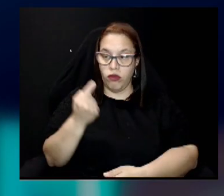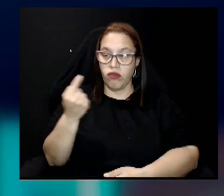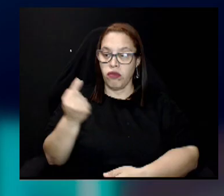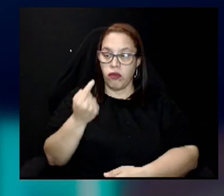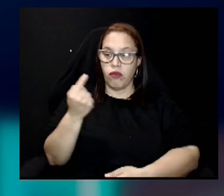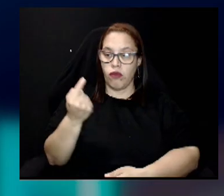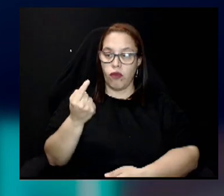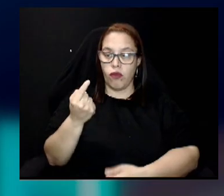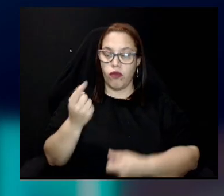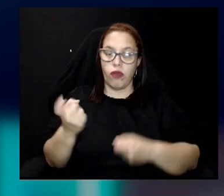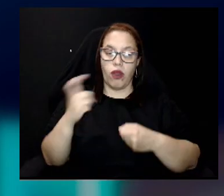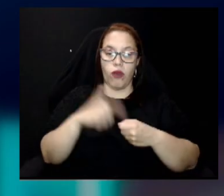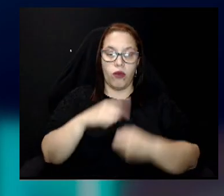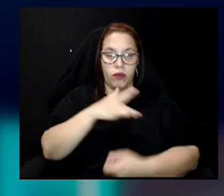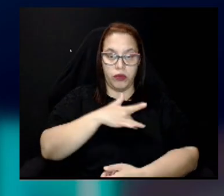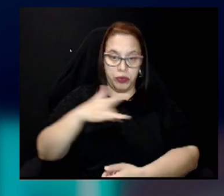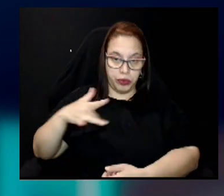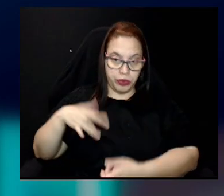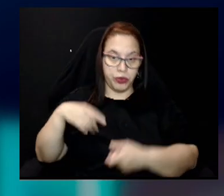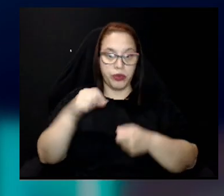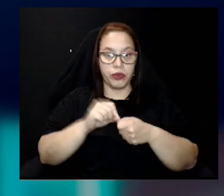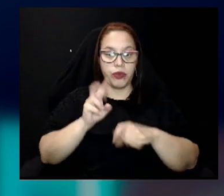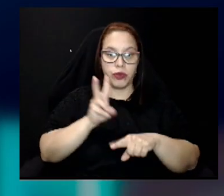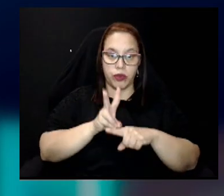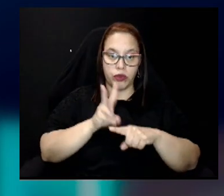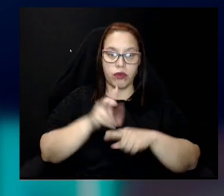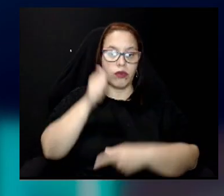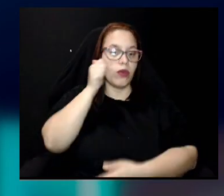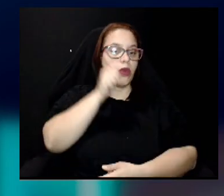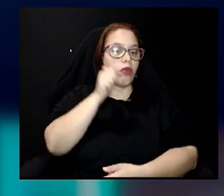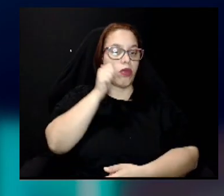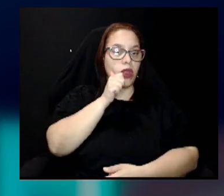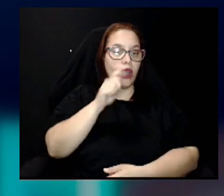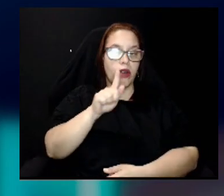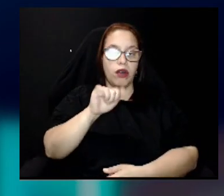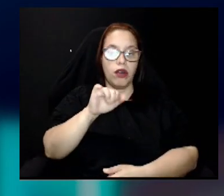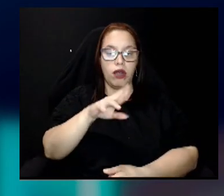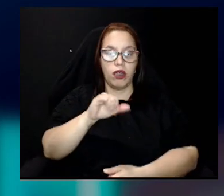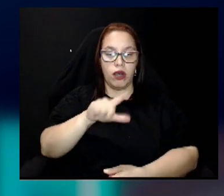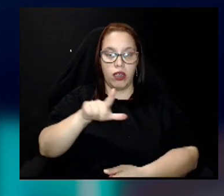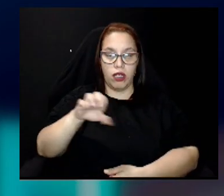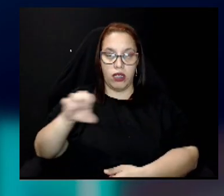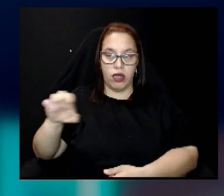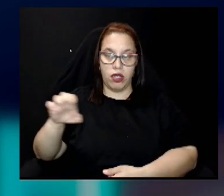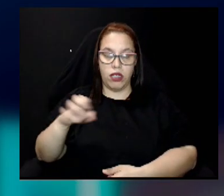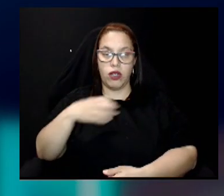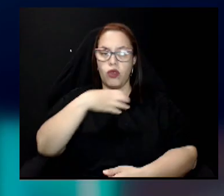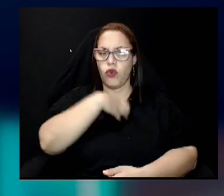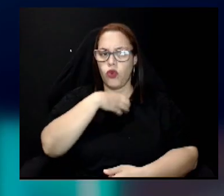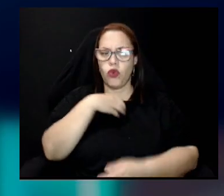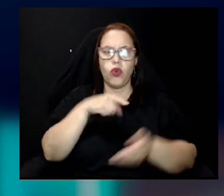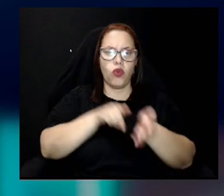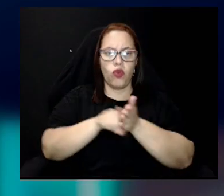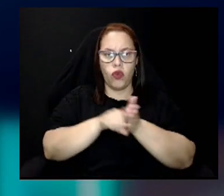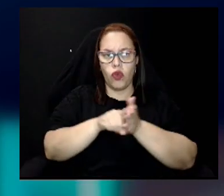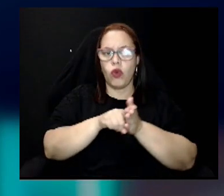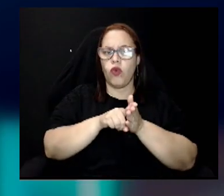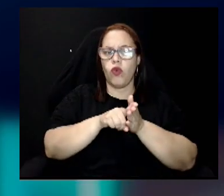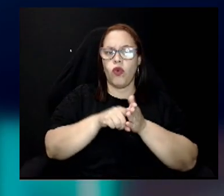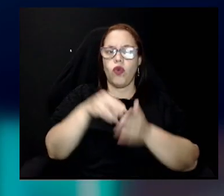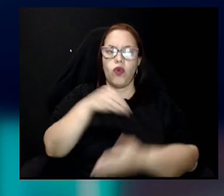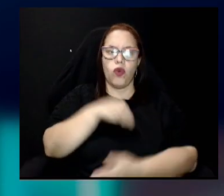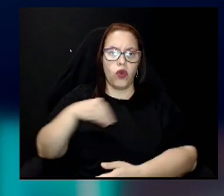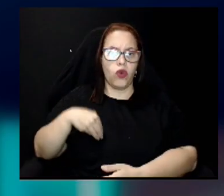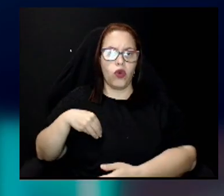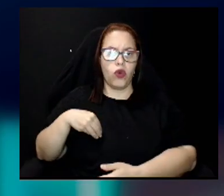de saúde que fazem o cuidado dessa mulher nesse momento em que a Gisele falou, na investigação de sintomas, fazer exames, de rotinas ginecológicas